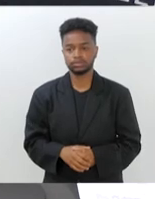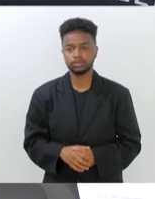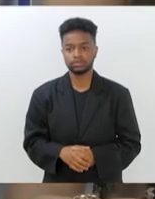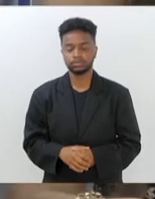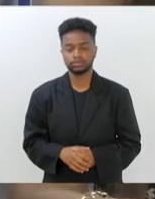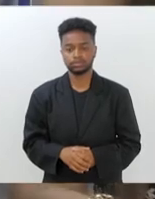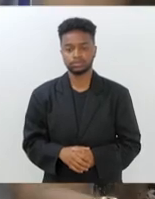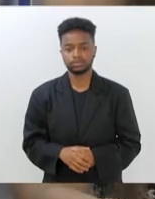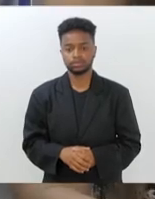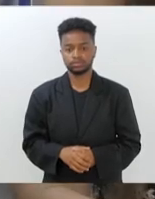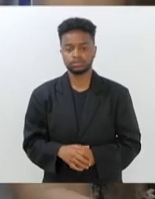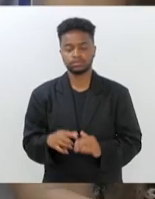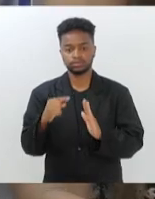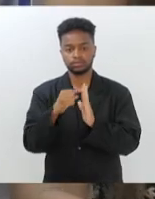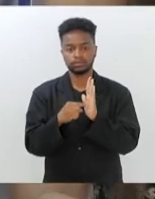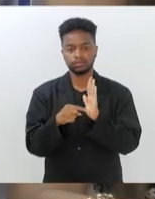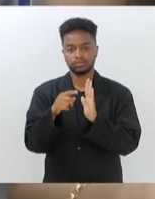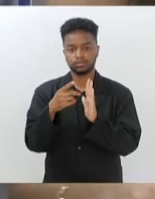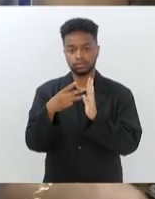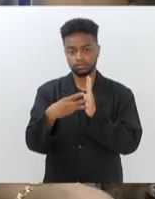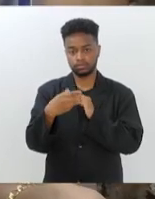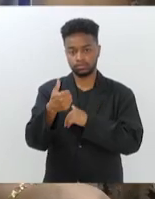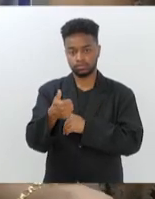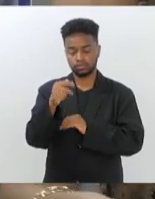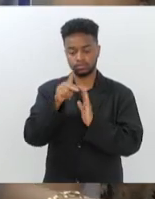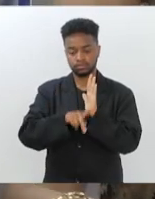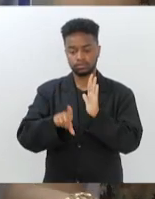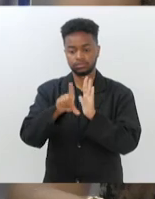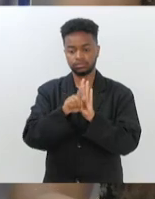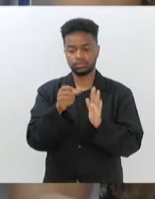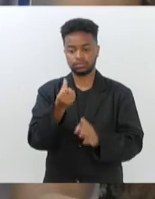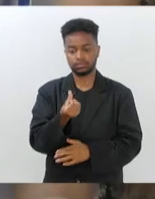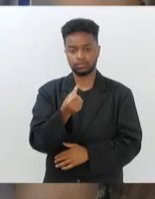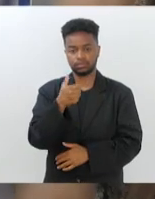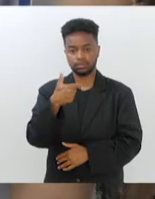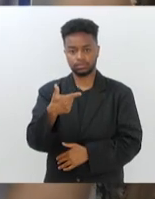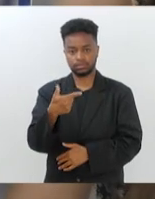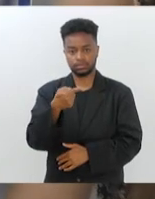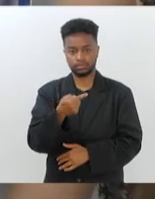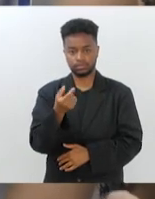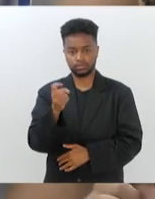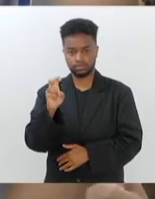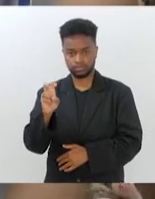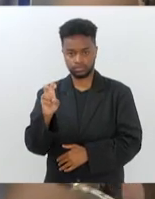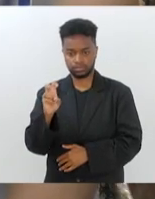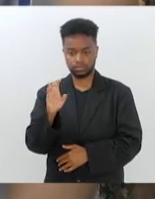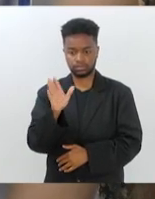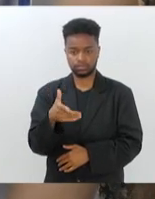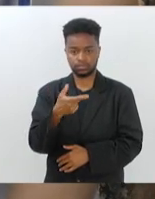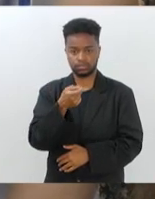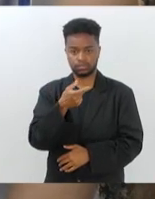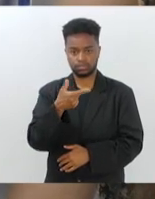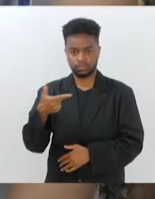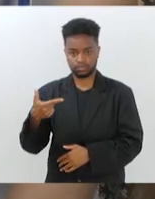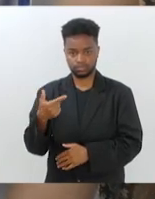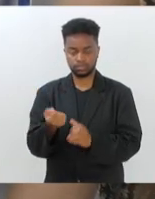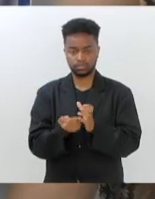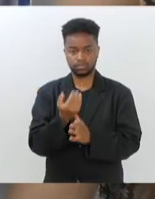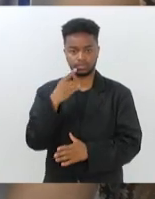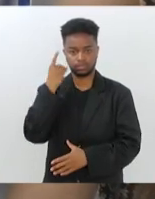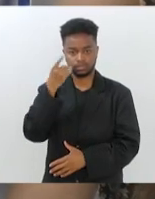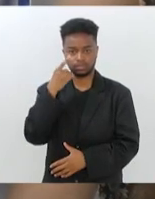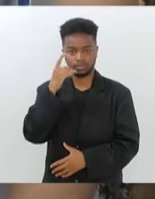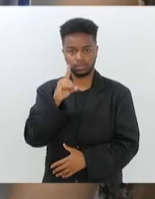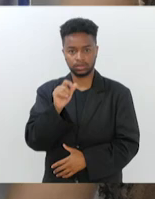item número item 31 da pauta projeto de lei número 6275 de 2022 autoria da